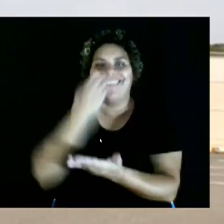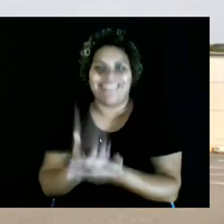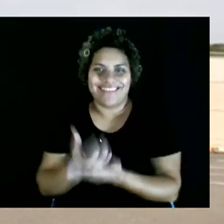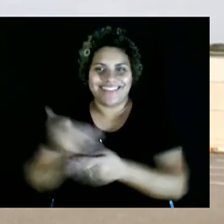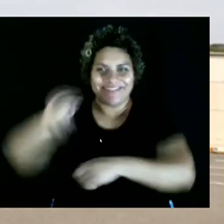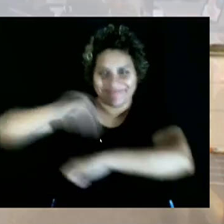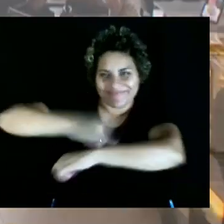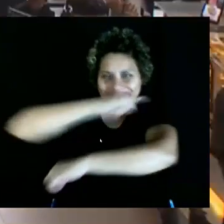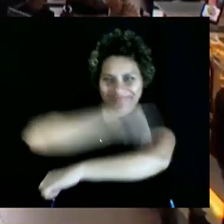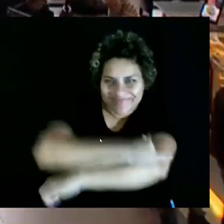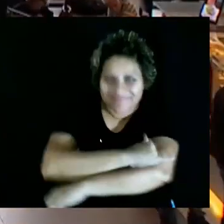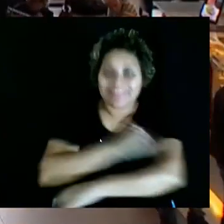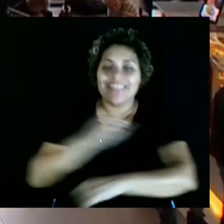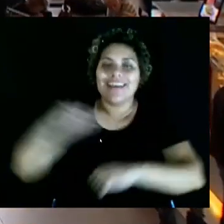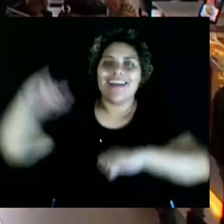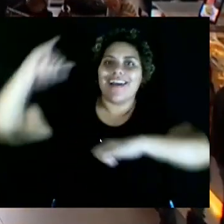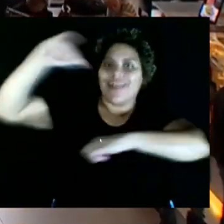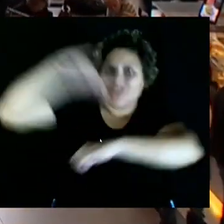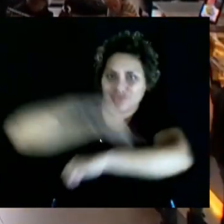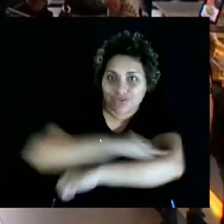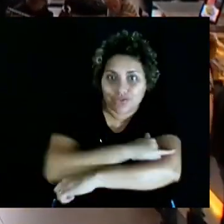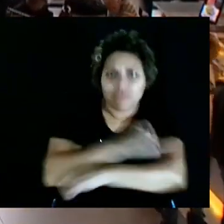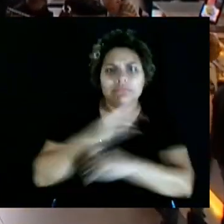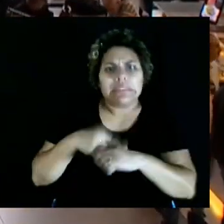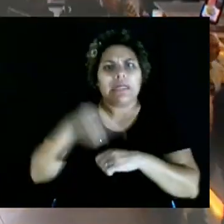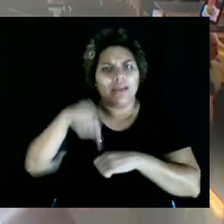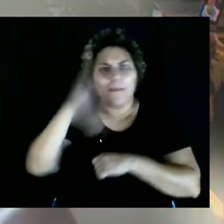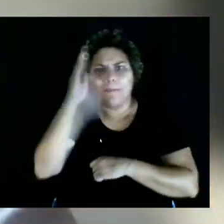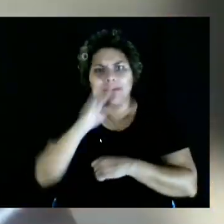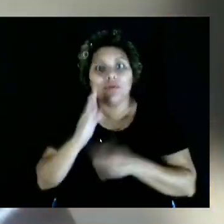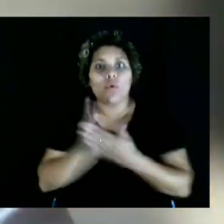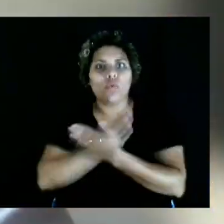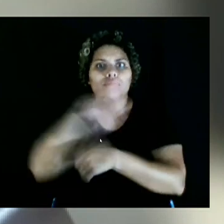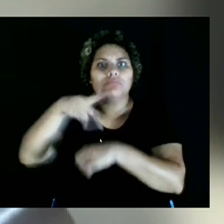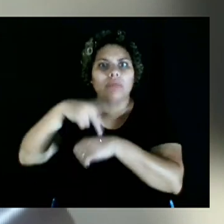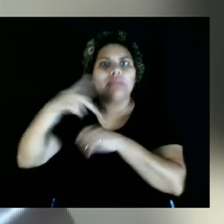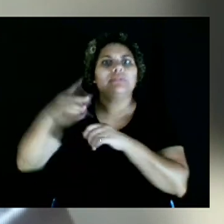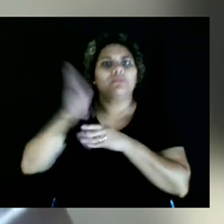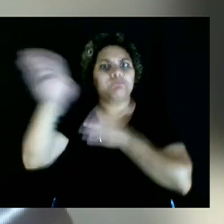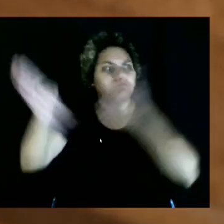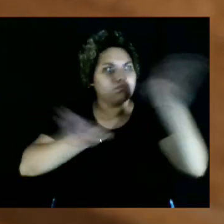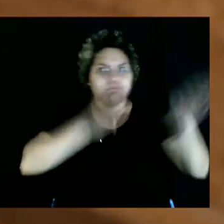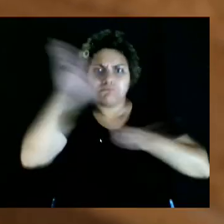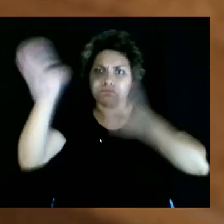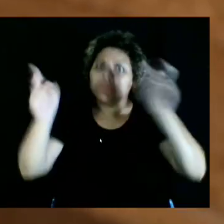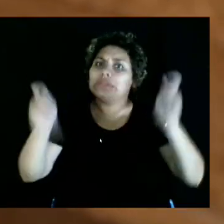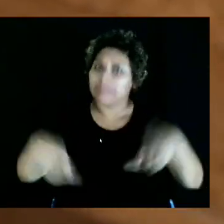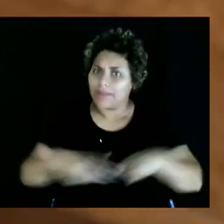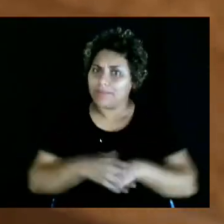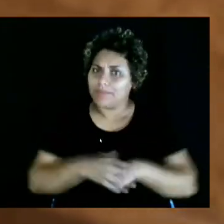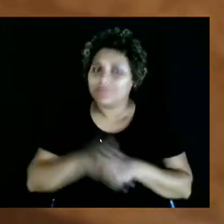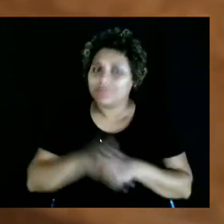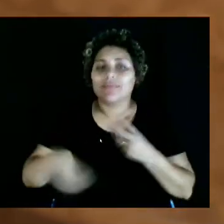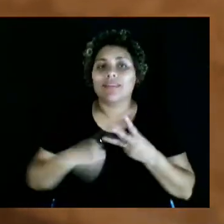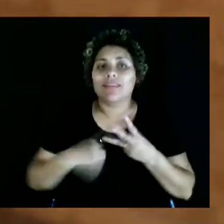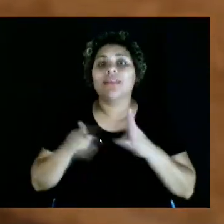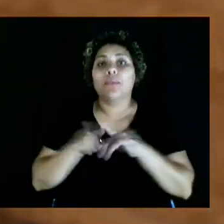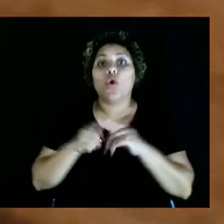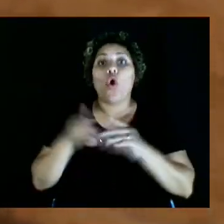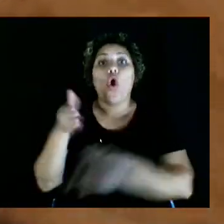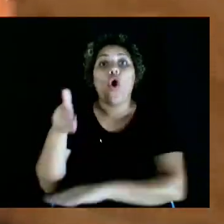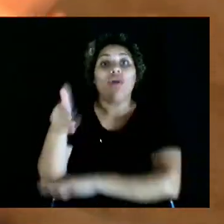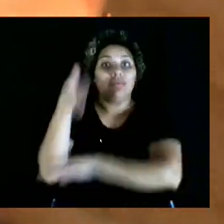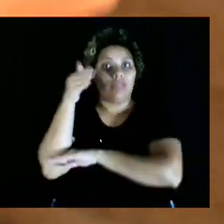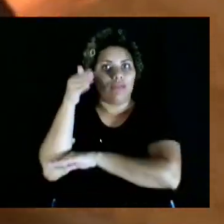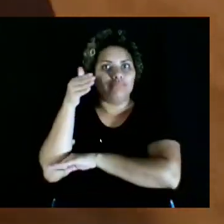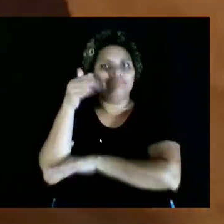decolagem, portanto com conexões para o Brasil e também para alguns outros países de fora. E por fim, acho que a rede hoteleira de Campinas que acabou se preparando assim também